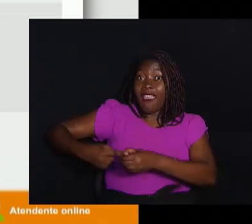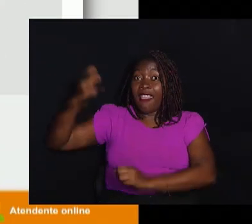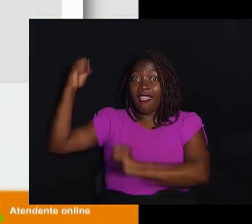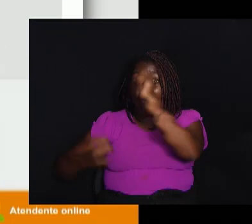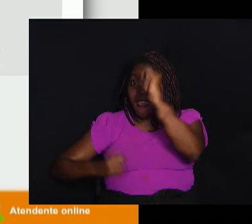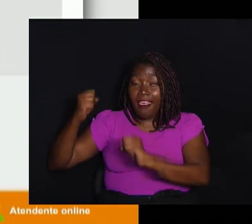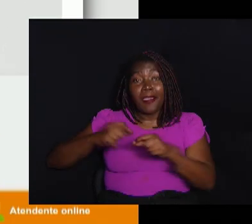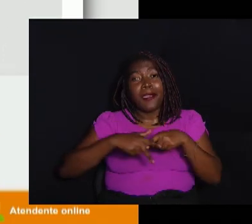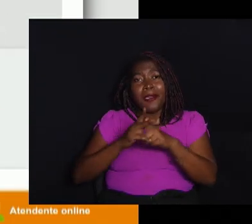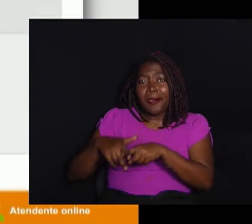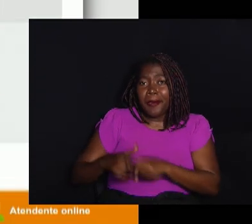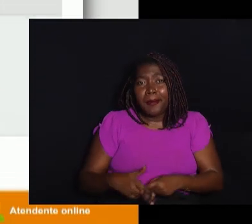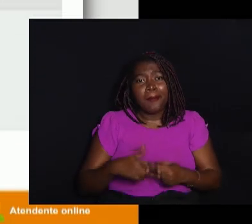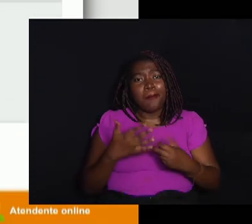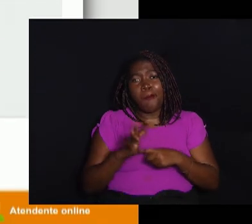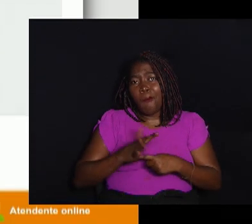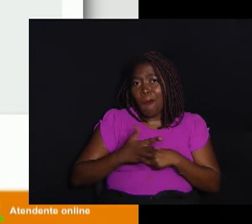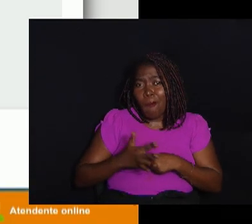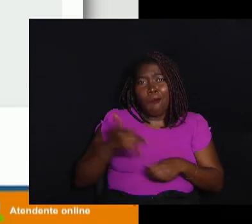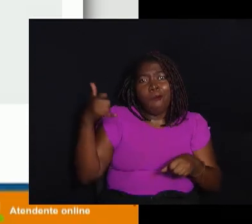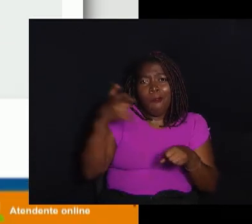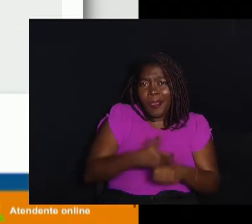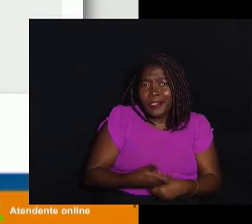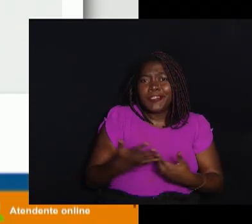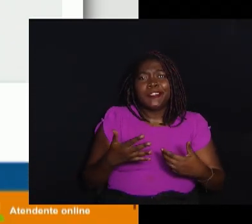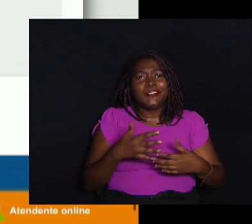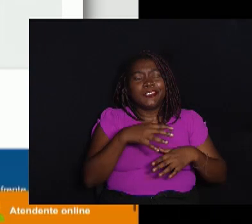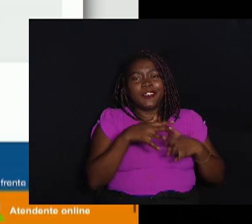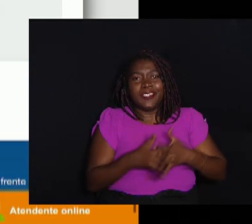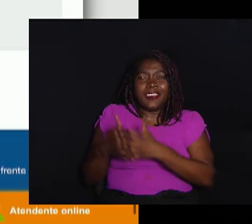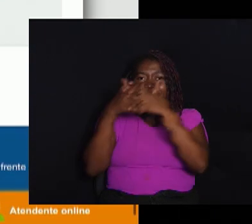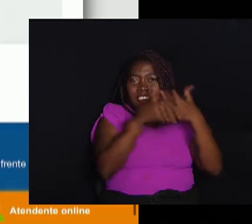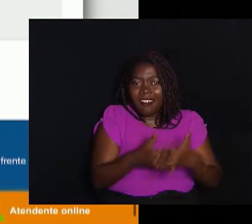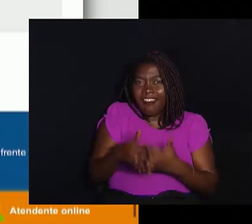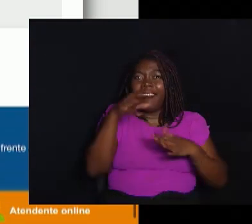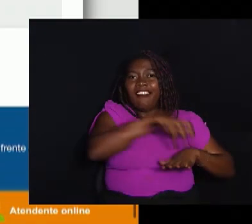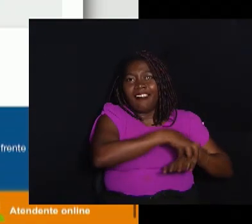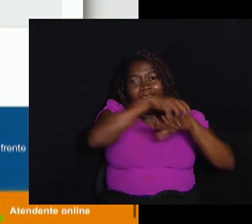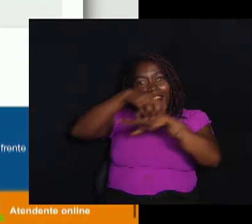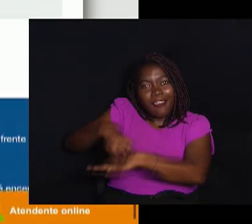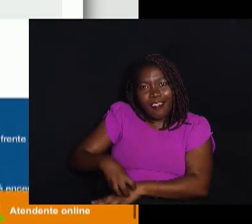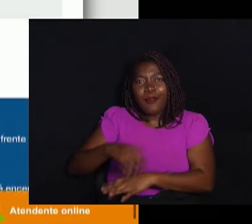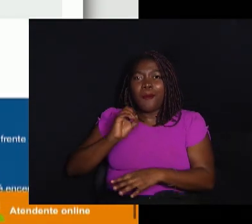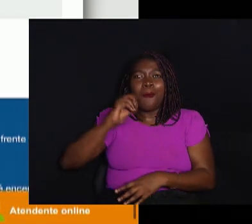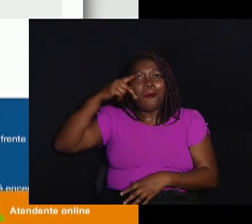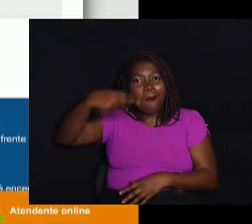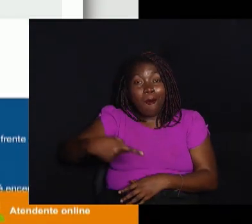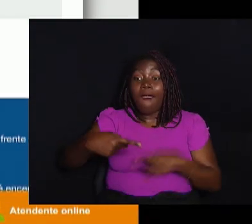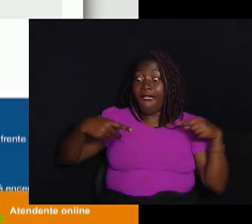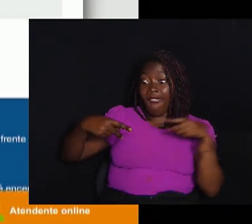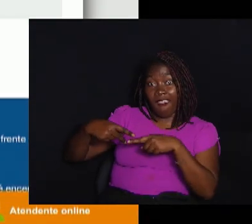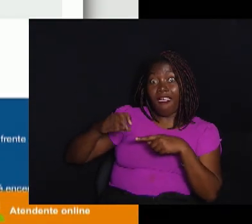motor a diesel, motorista carreteiro, operador de atendimento receptivo. Essa vaga de operador